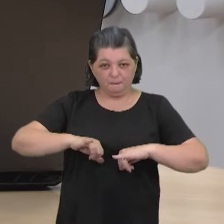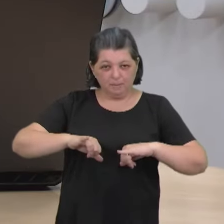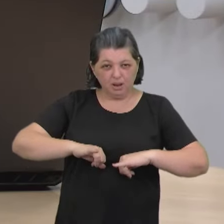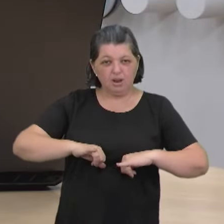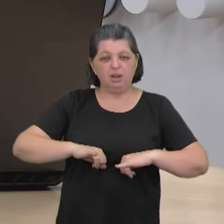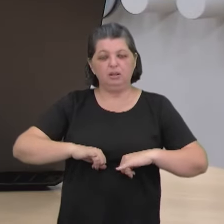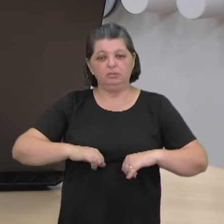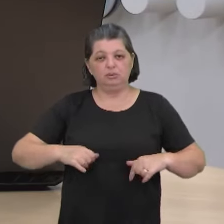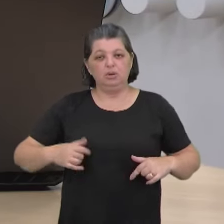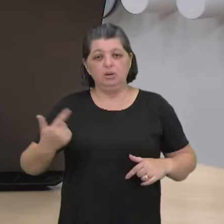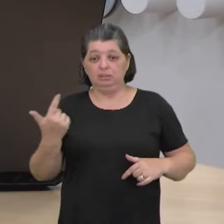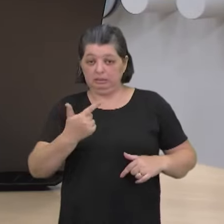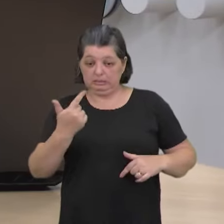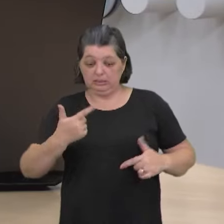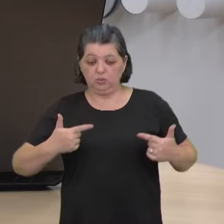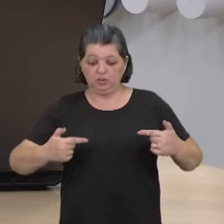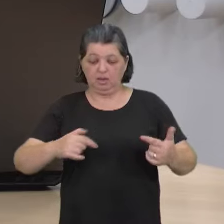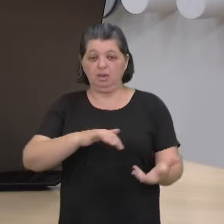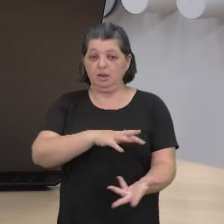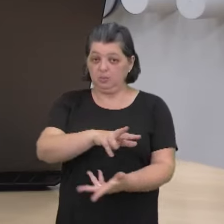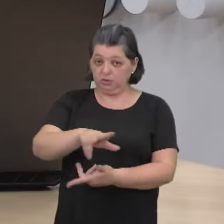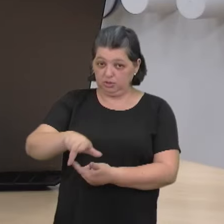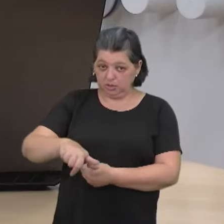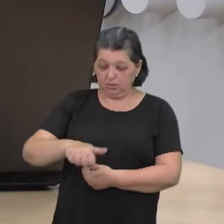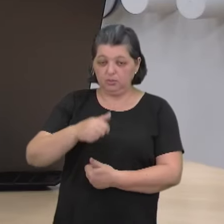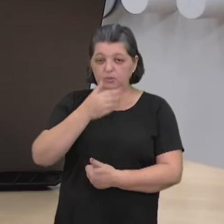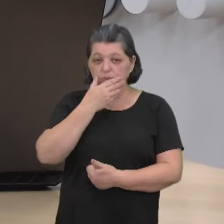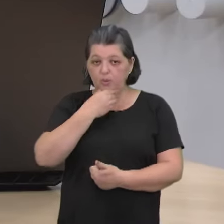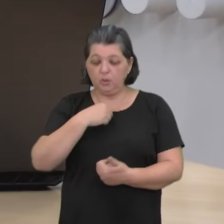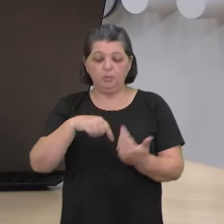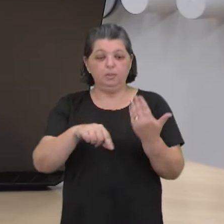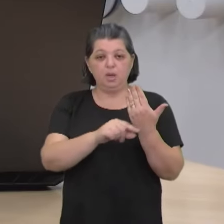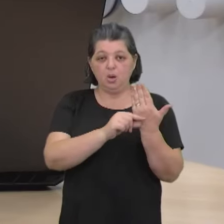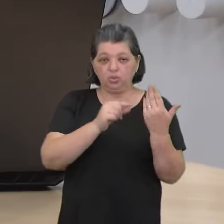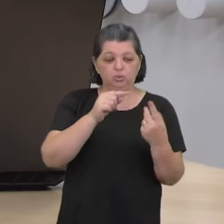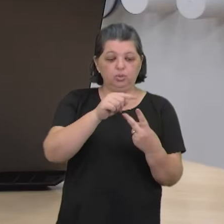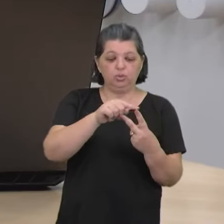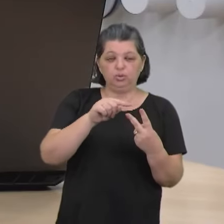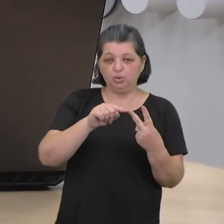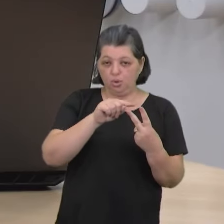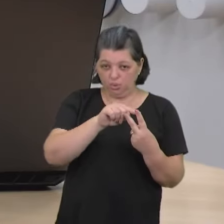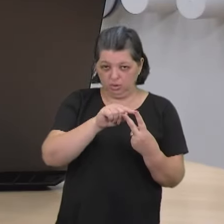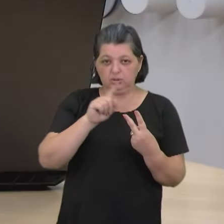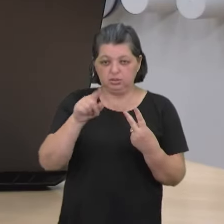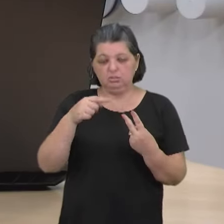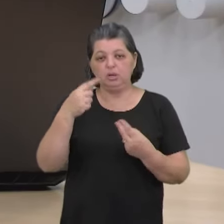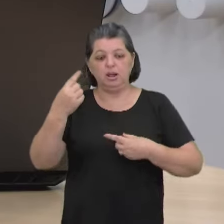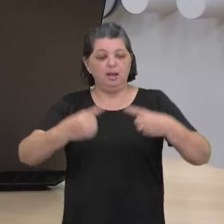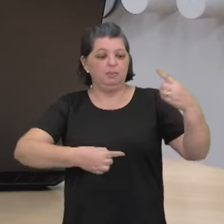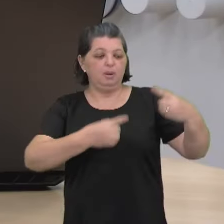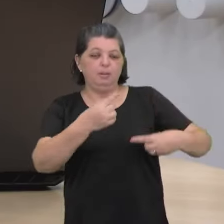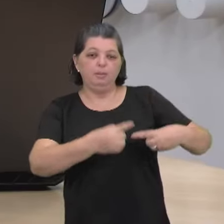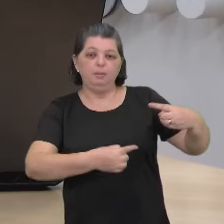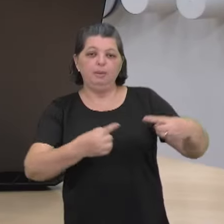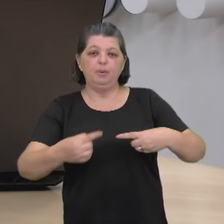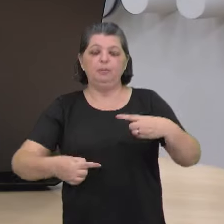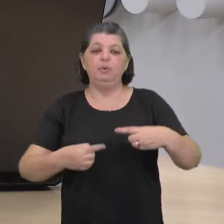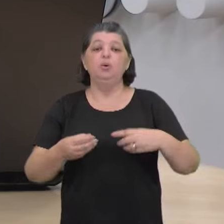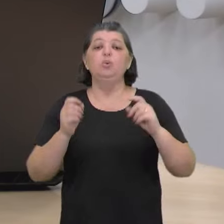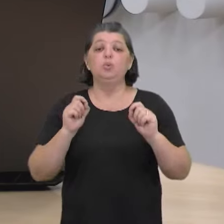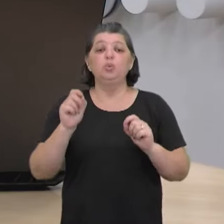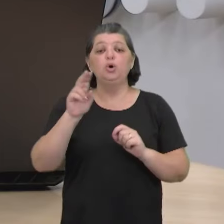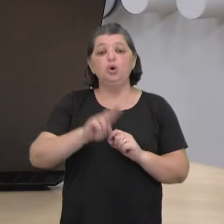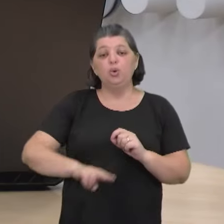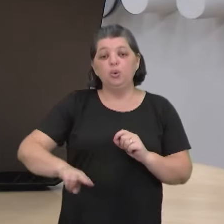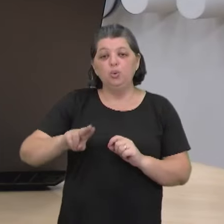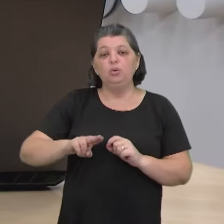Segunda Guerra Mundial. E aí, Horkheimer e Adorno se propõem, então, nessa obra a discutir precisamente isso. O uso,